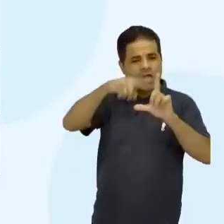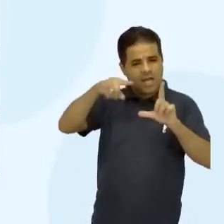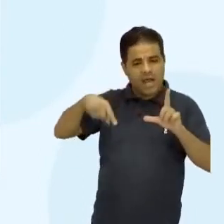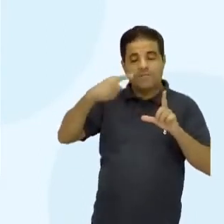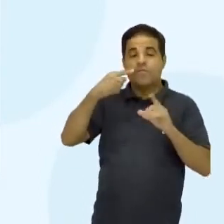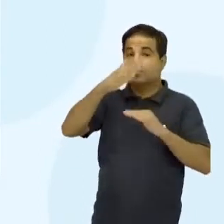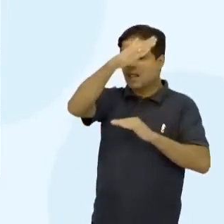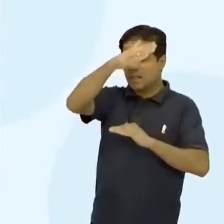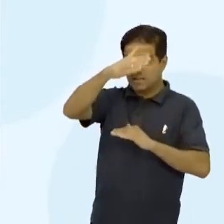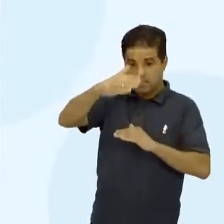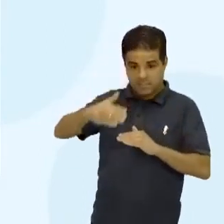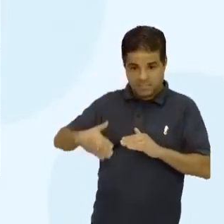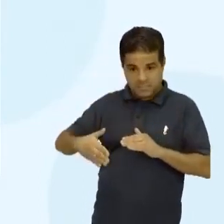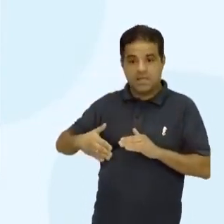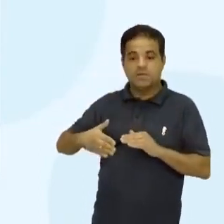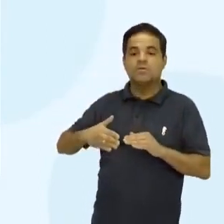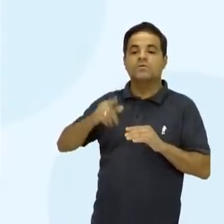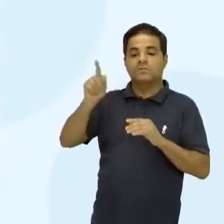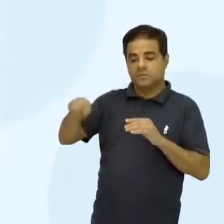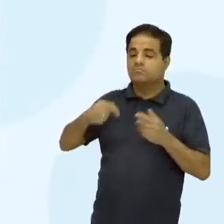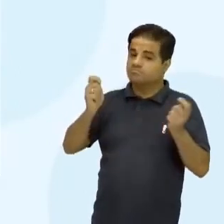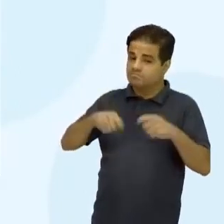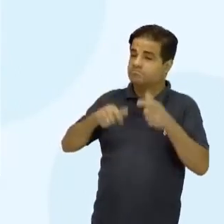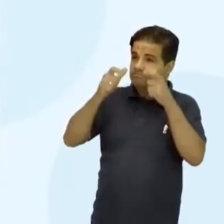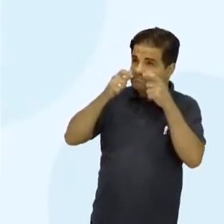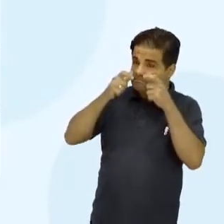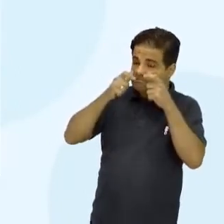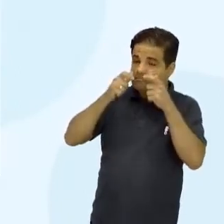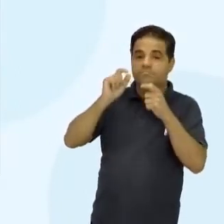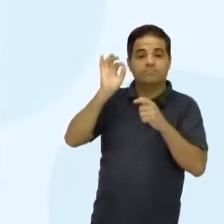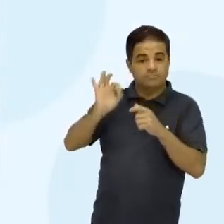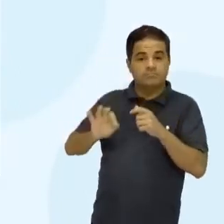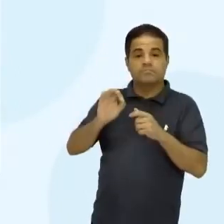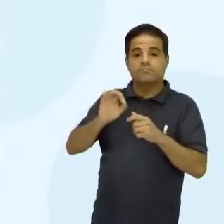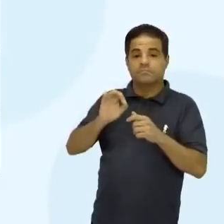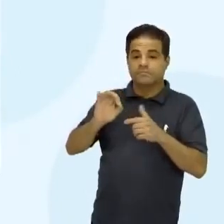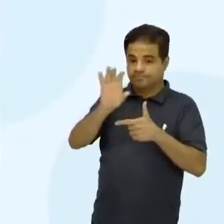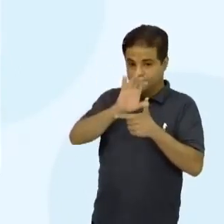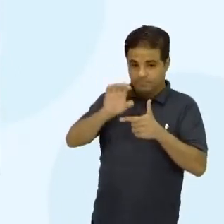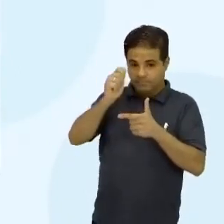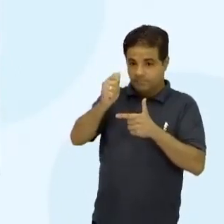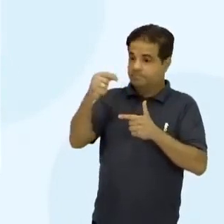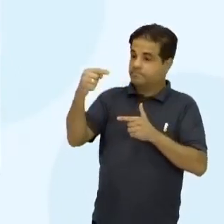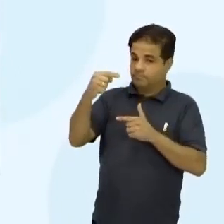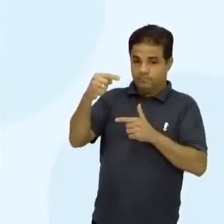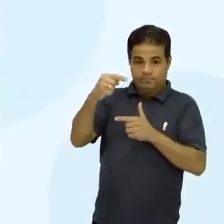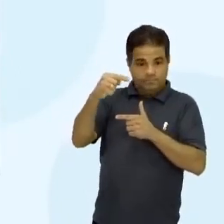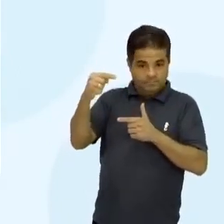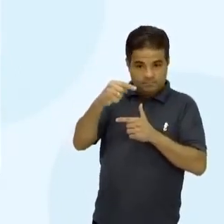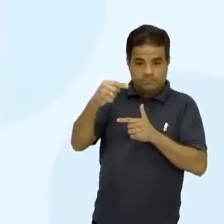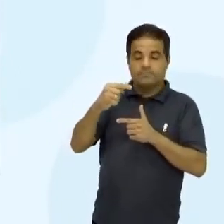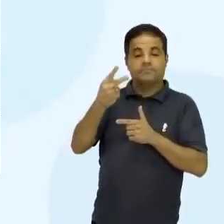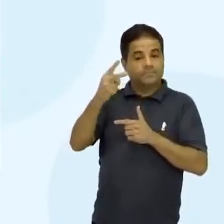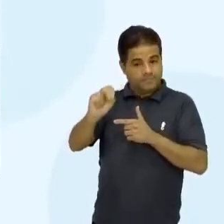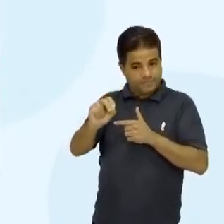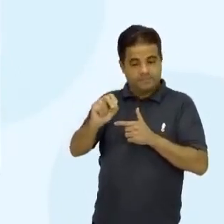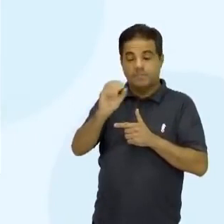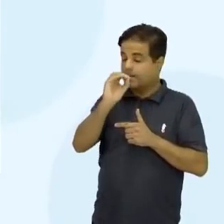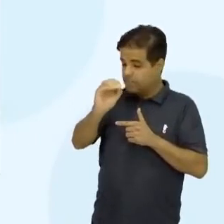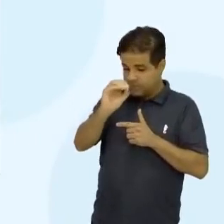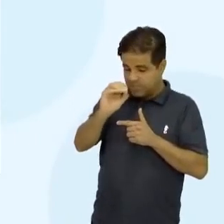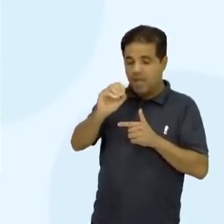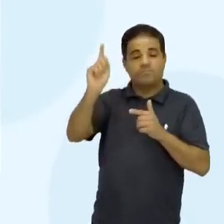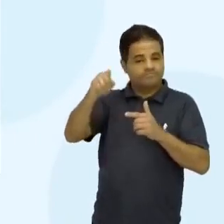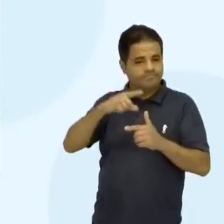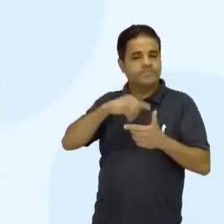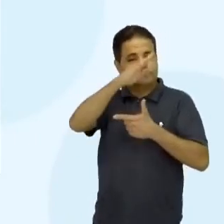ela está descendo, ela é decrescente, mas posso olhar o sinal do coeficiente A. Como ele é negativo, ou seja, menor que zero, a gente tem uma